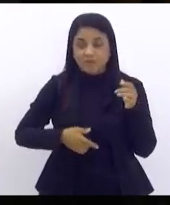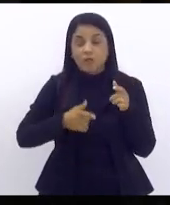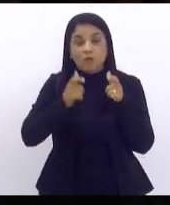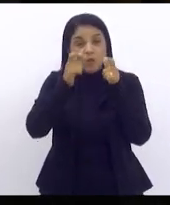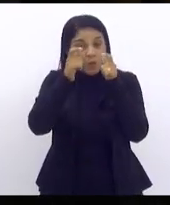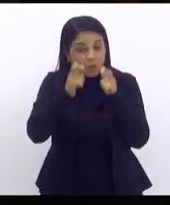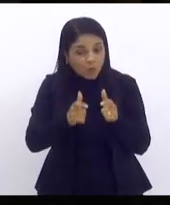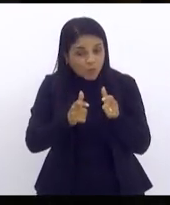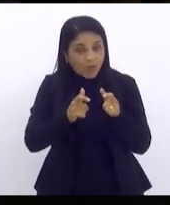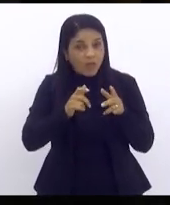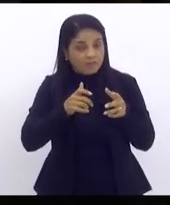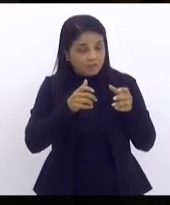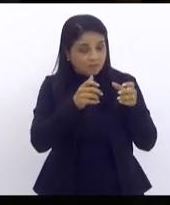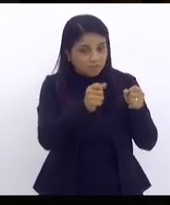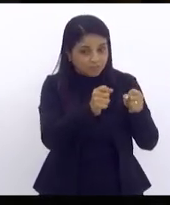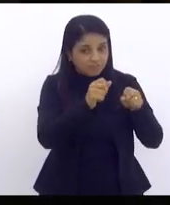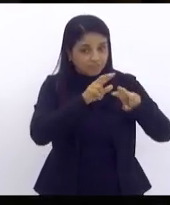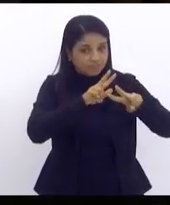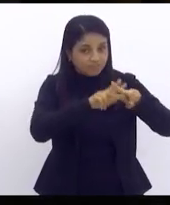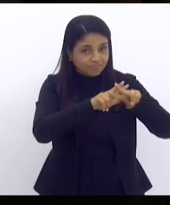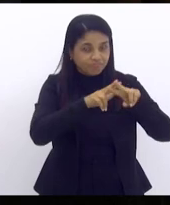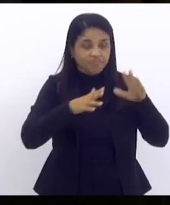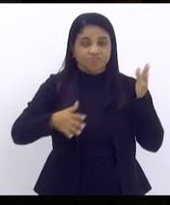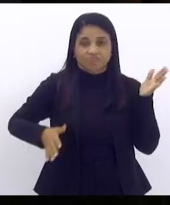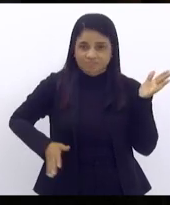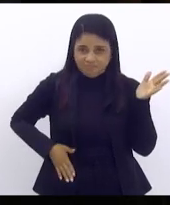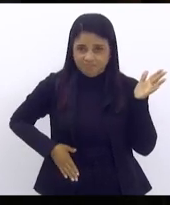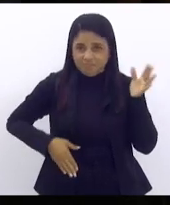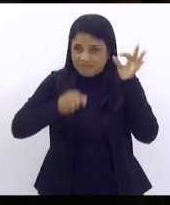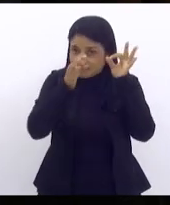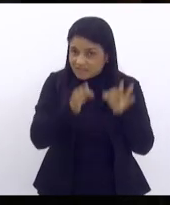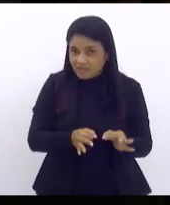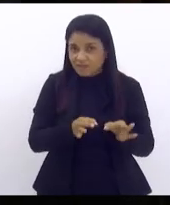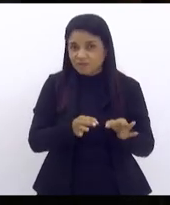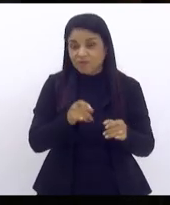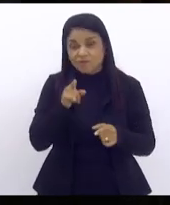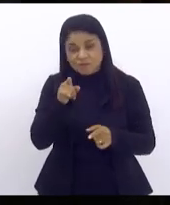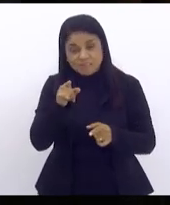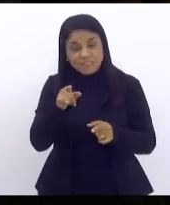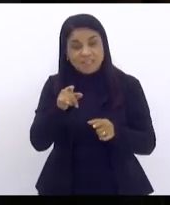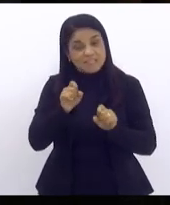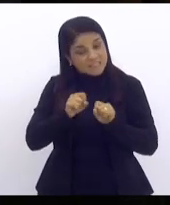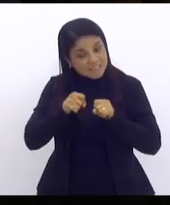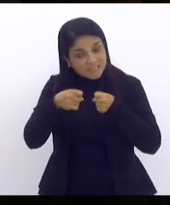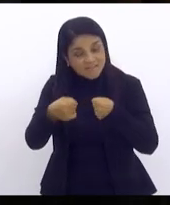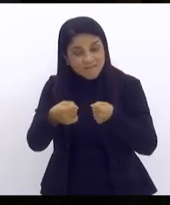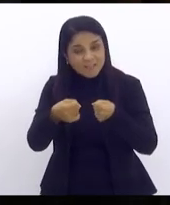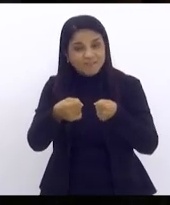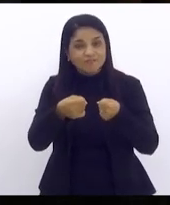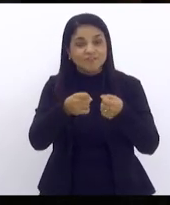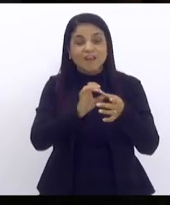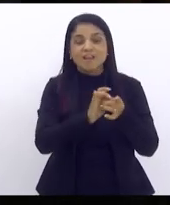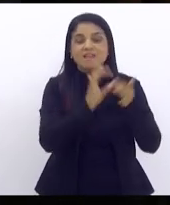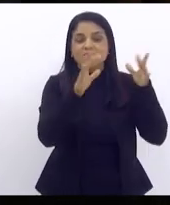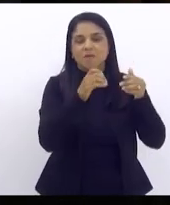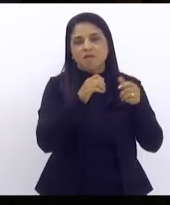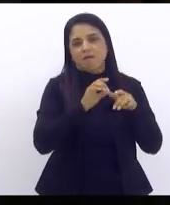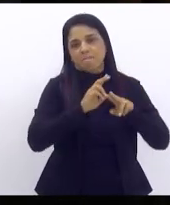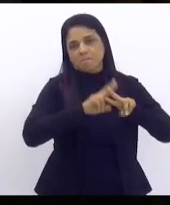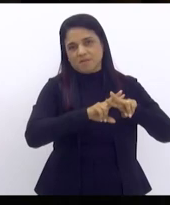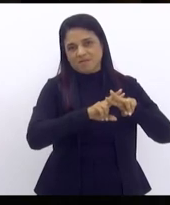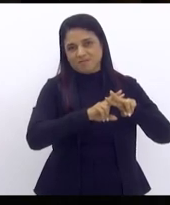de marginal definitivamente é na cadeia. A senhora defende o desencarceramento. Entretanto,